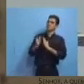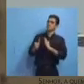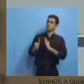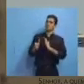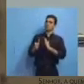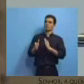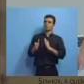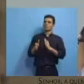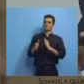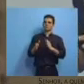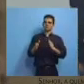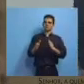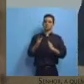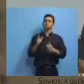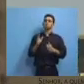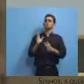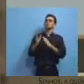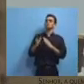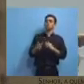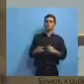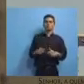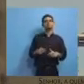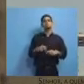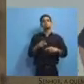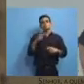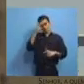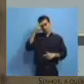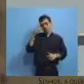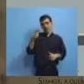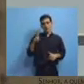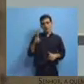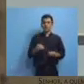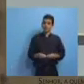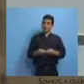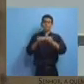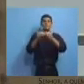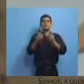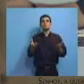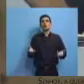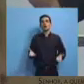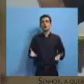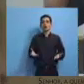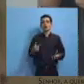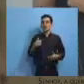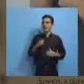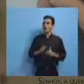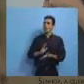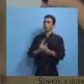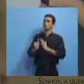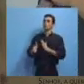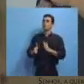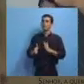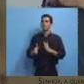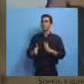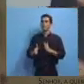Pentecostes: eu estou enraizando a minha vida sobre o quê? E não adianta pedir: ah,